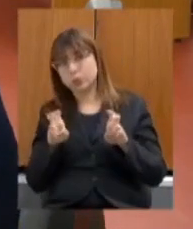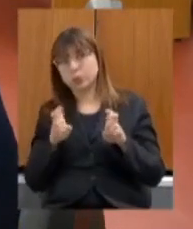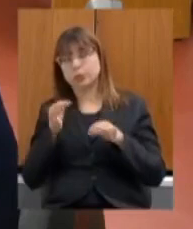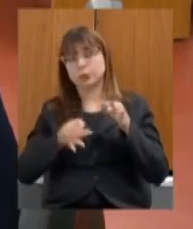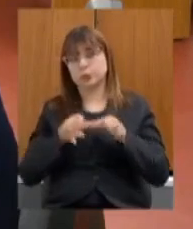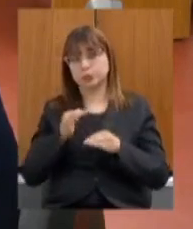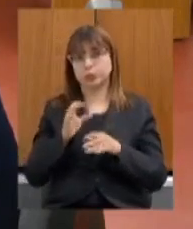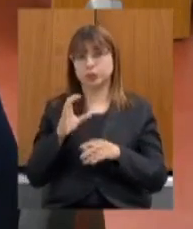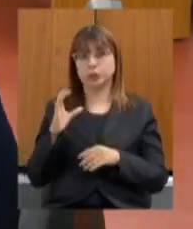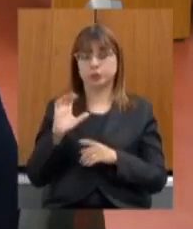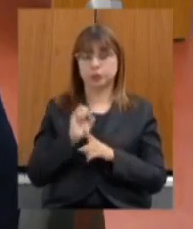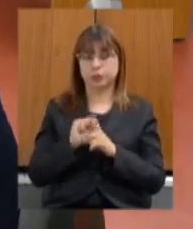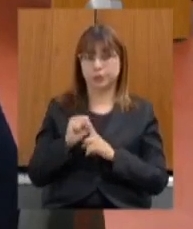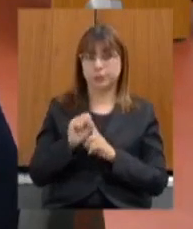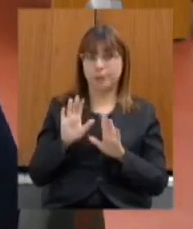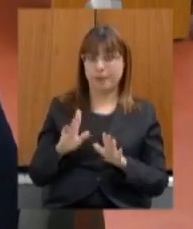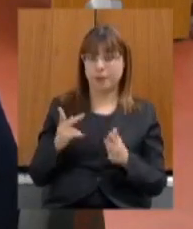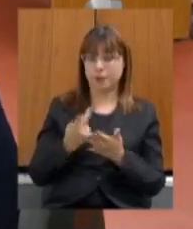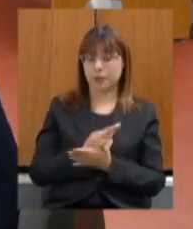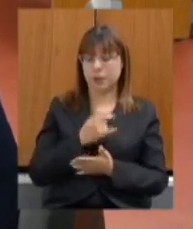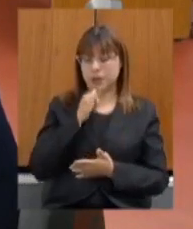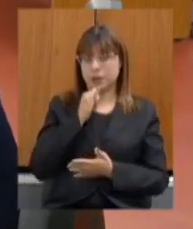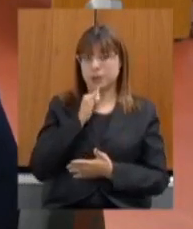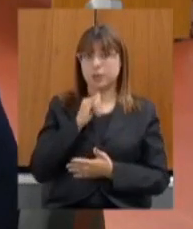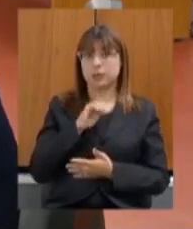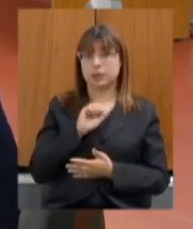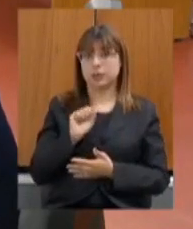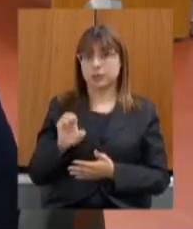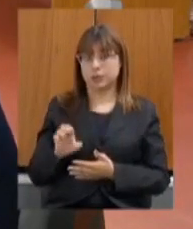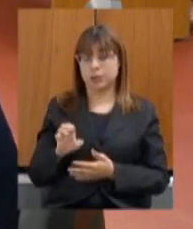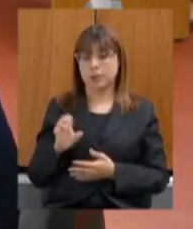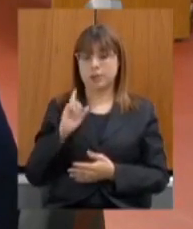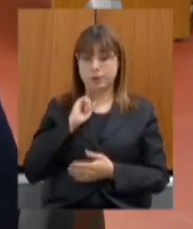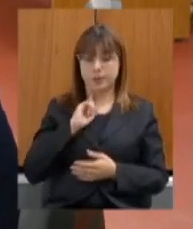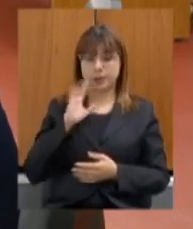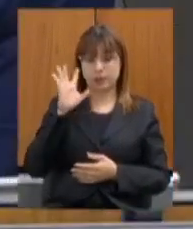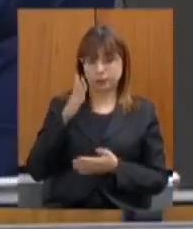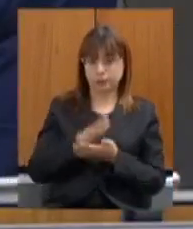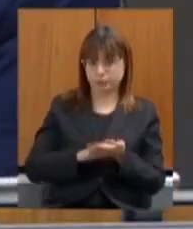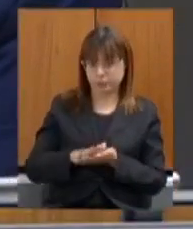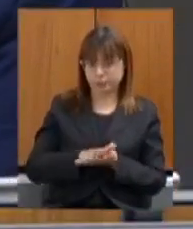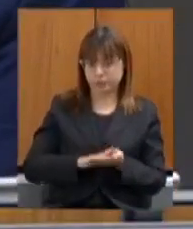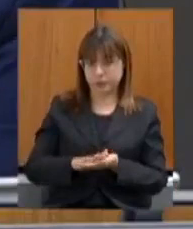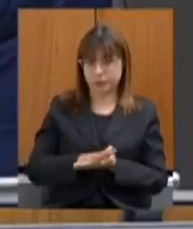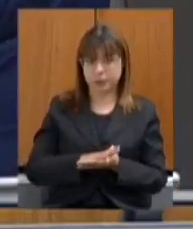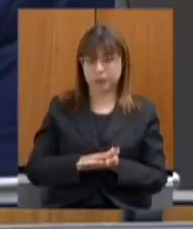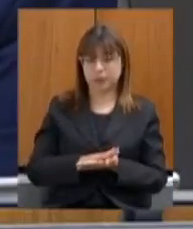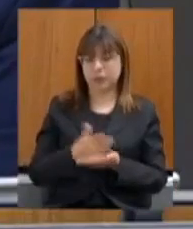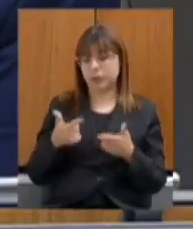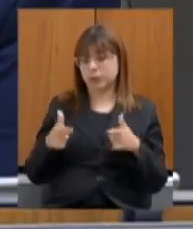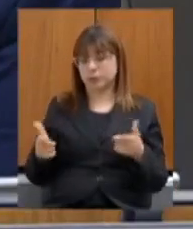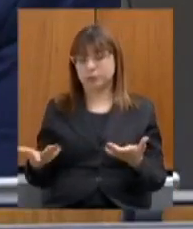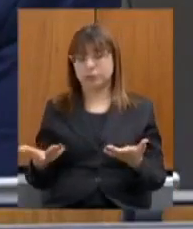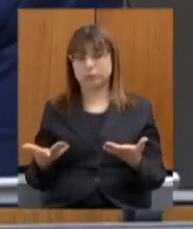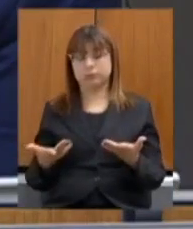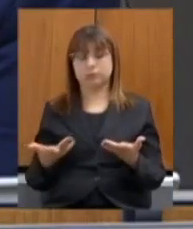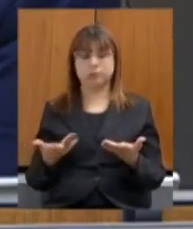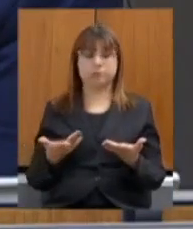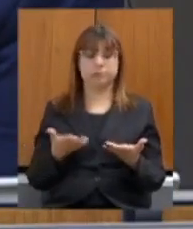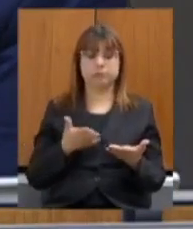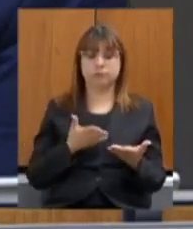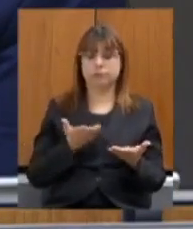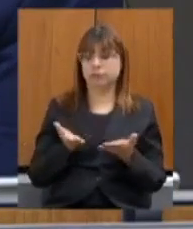que, se Minas Gerais, se a gente não tomar decisões, não tomar rumos diferentes para o nosso estado,